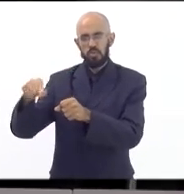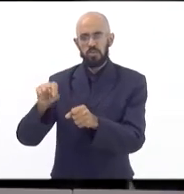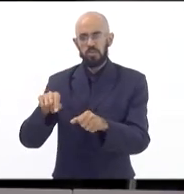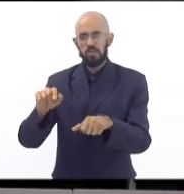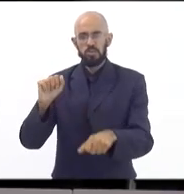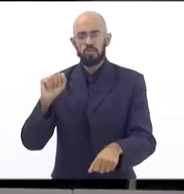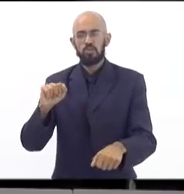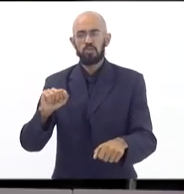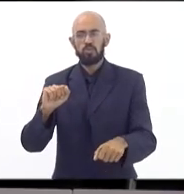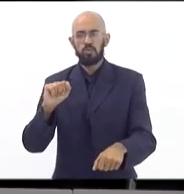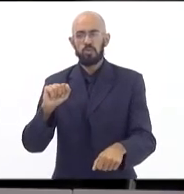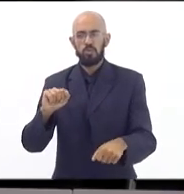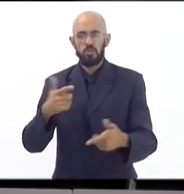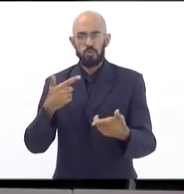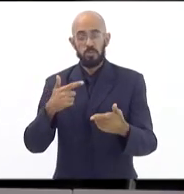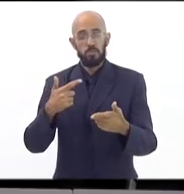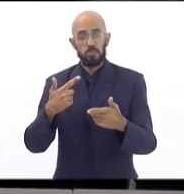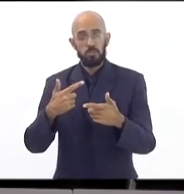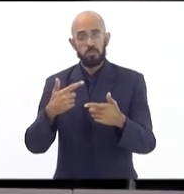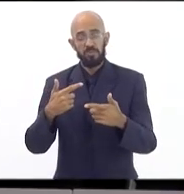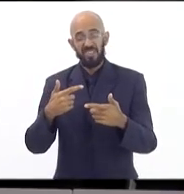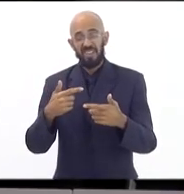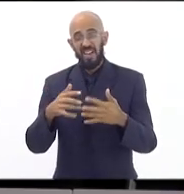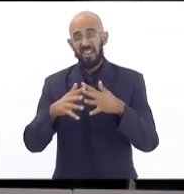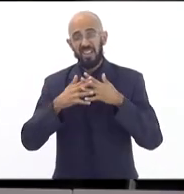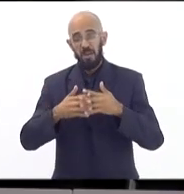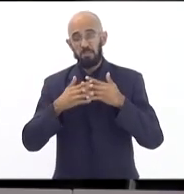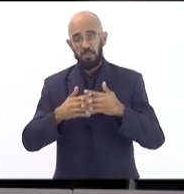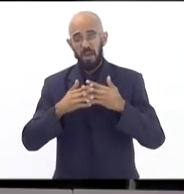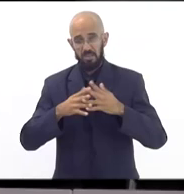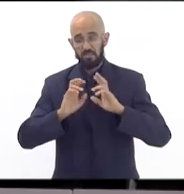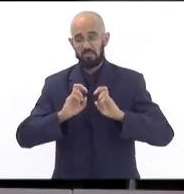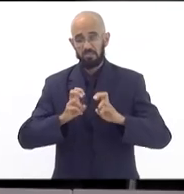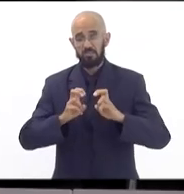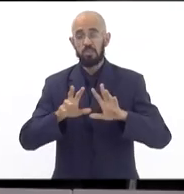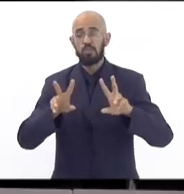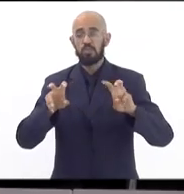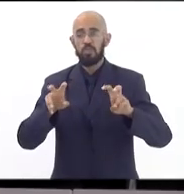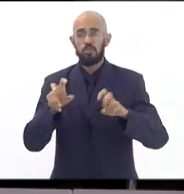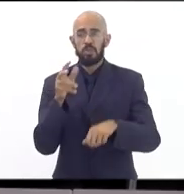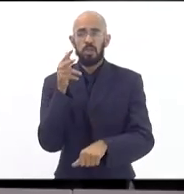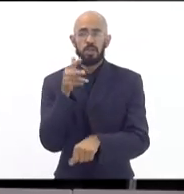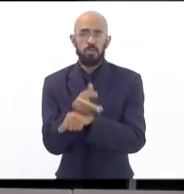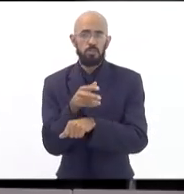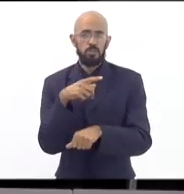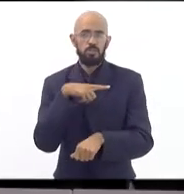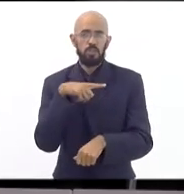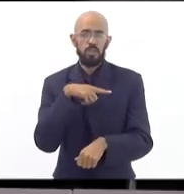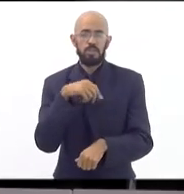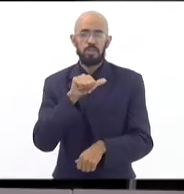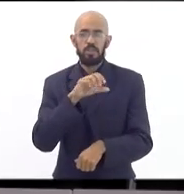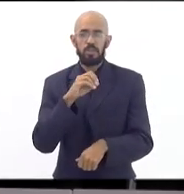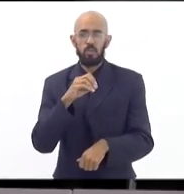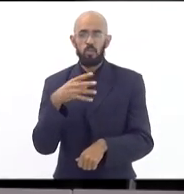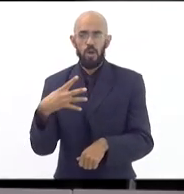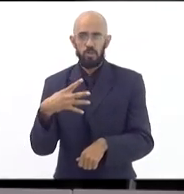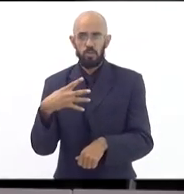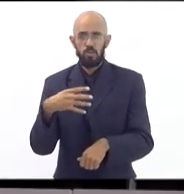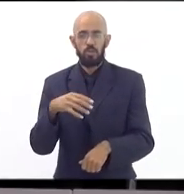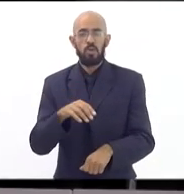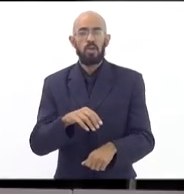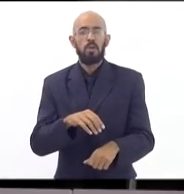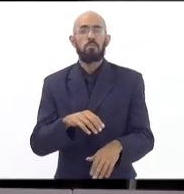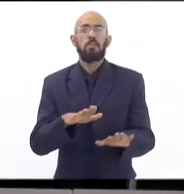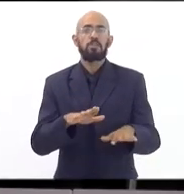impede o fluxo da ferrovia com relação a câmera nós temos 104 Estações e temos câmeras e